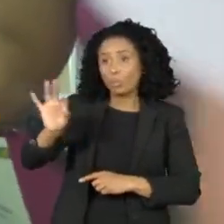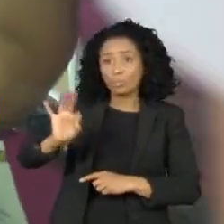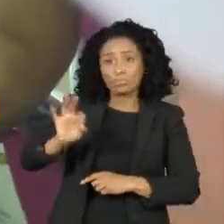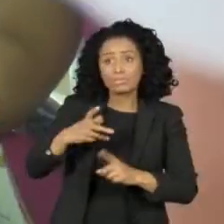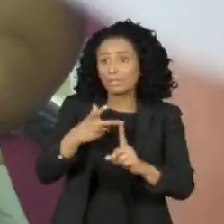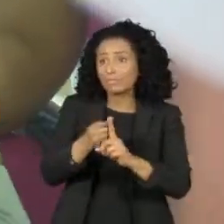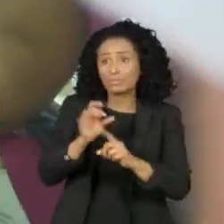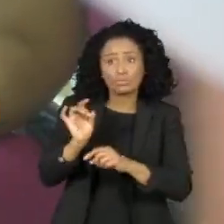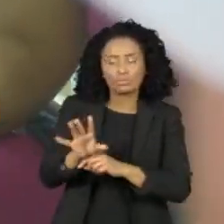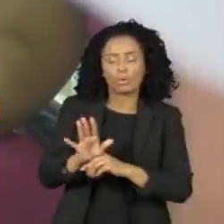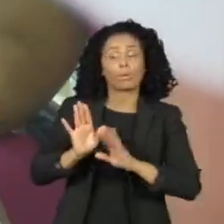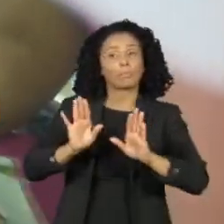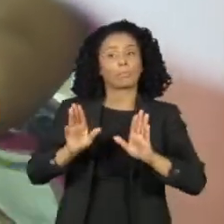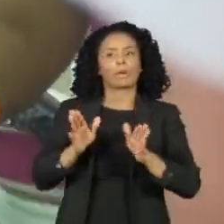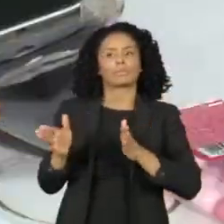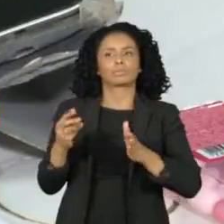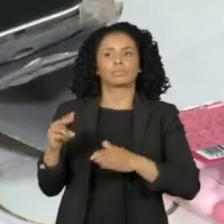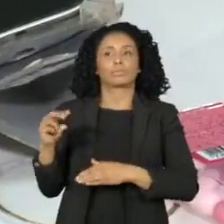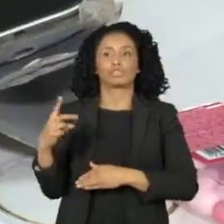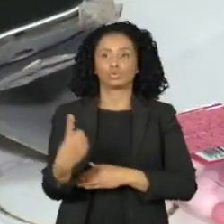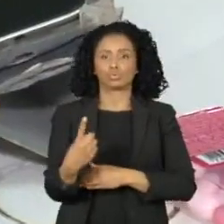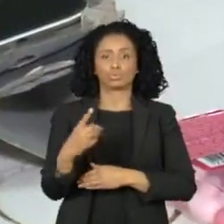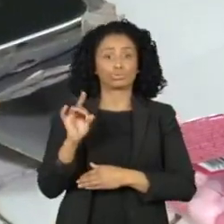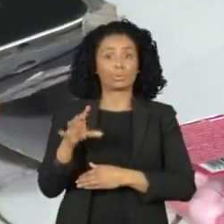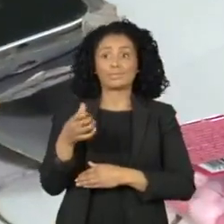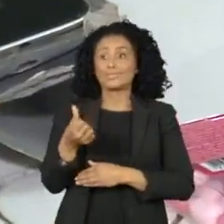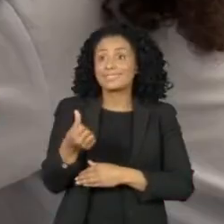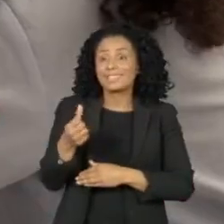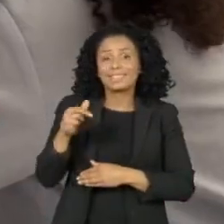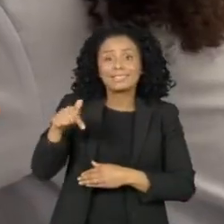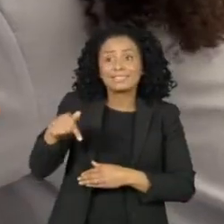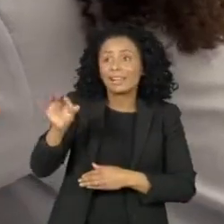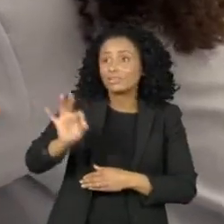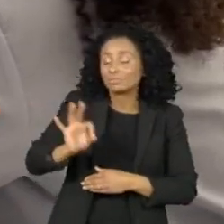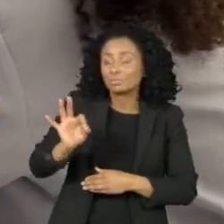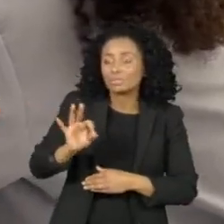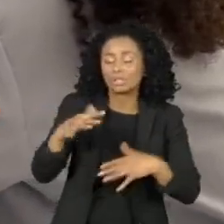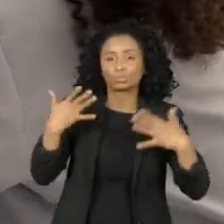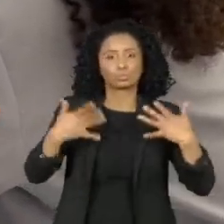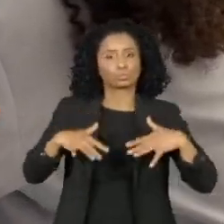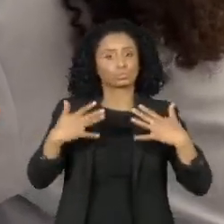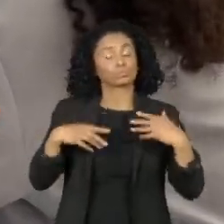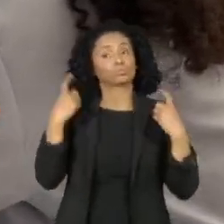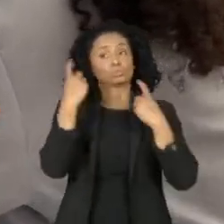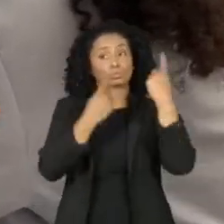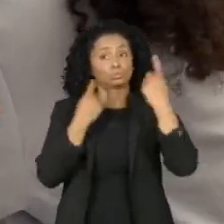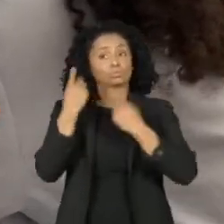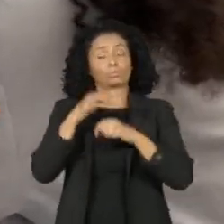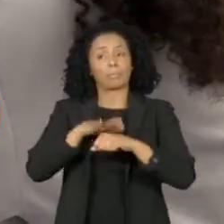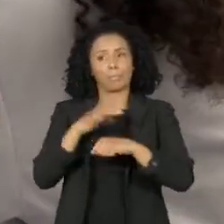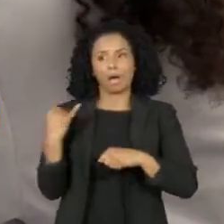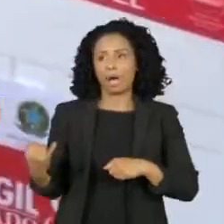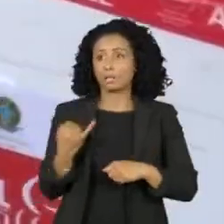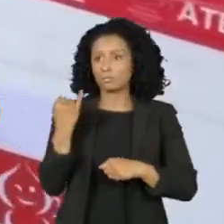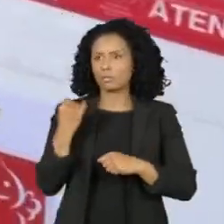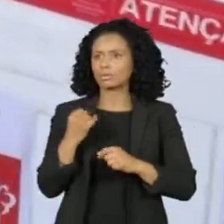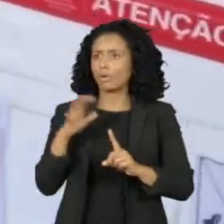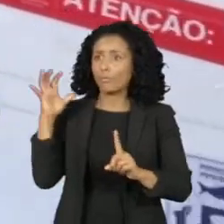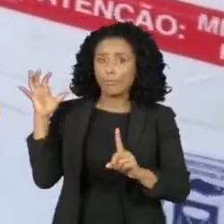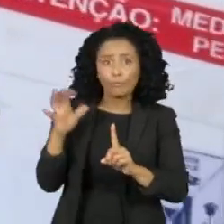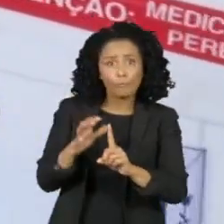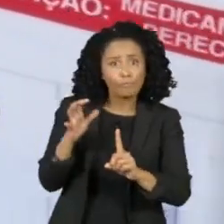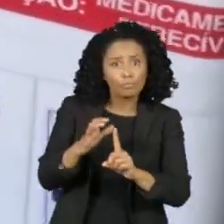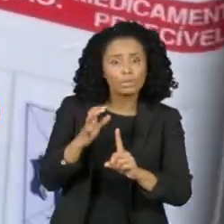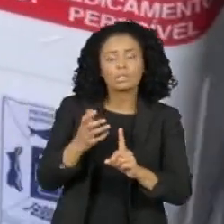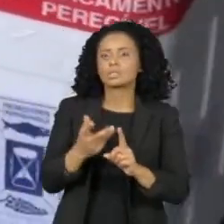em 2021, a cobertura ficou em 67%. Por isso, a importância de reforçar aqui a vacinação